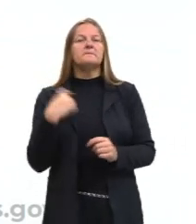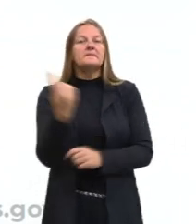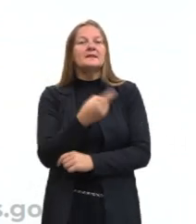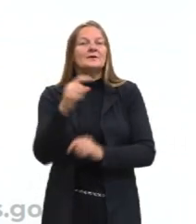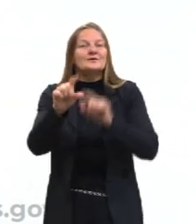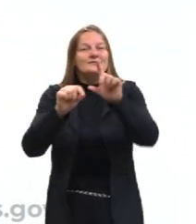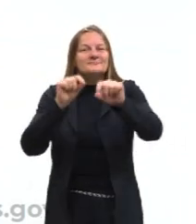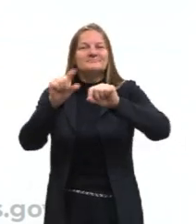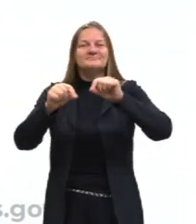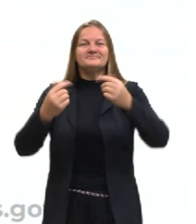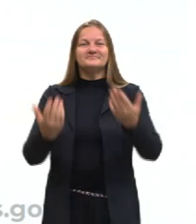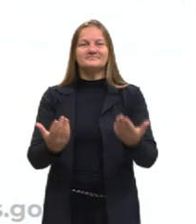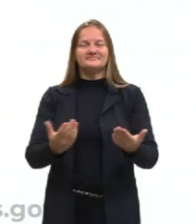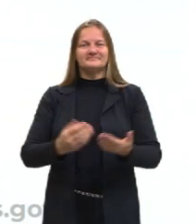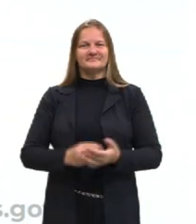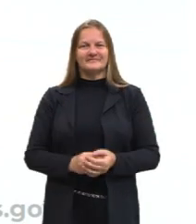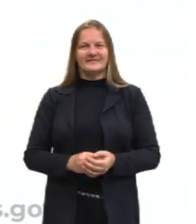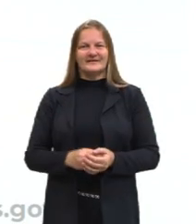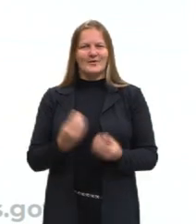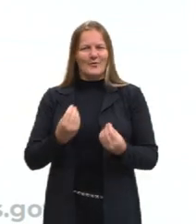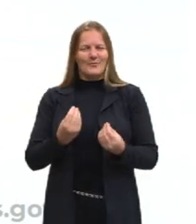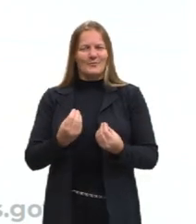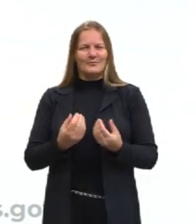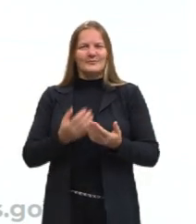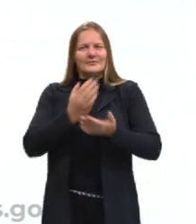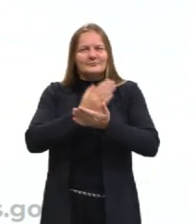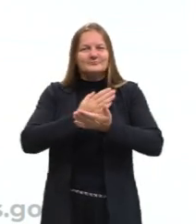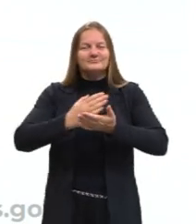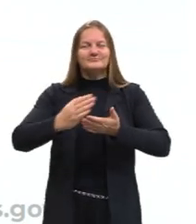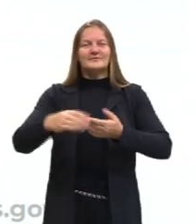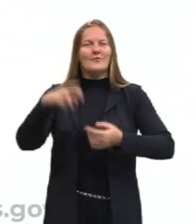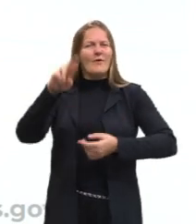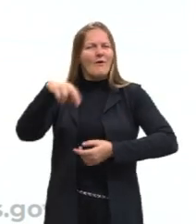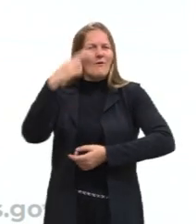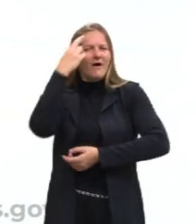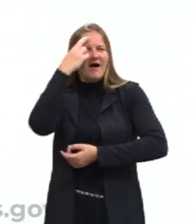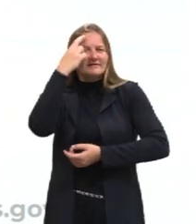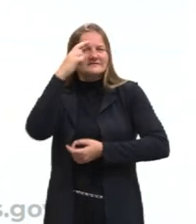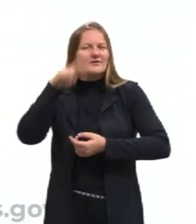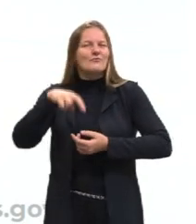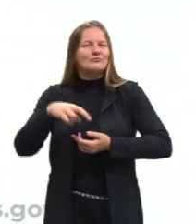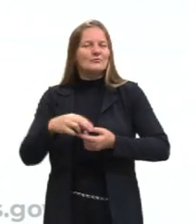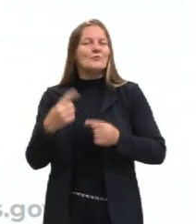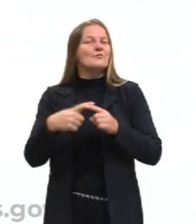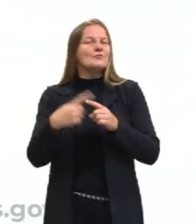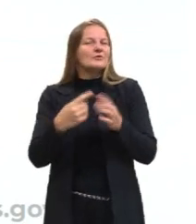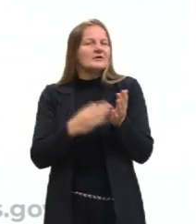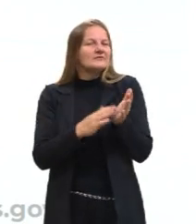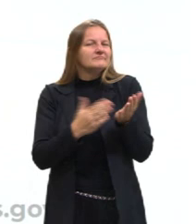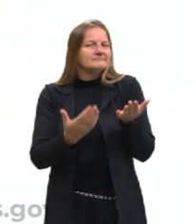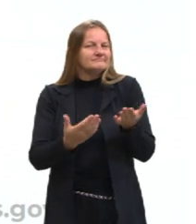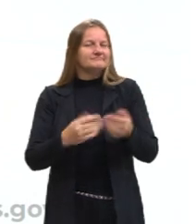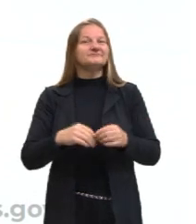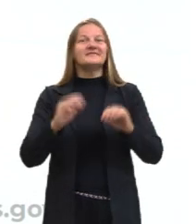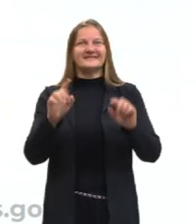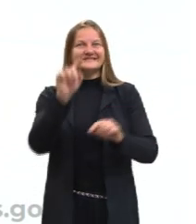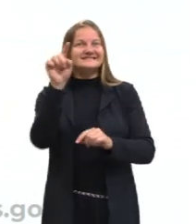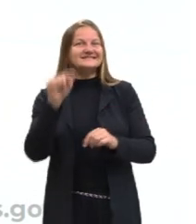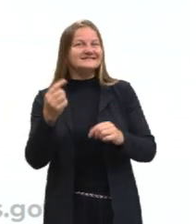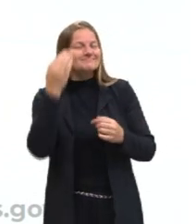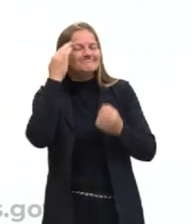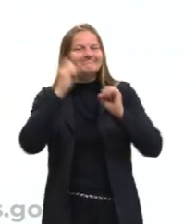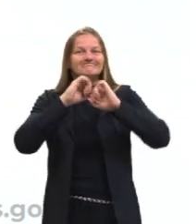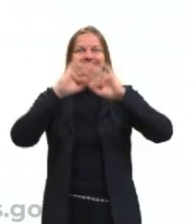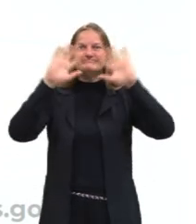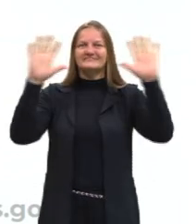mas nossas escolhas são tomadas a partir de que razões a partir de que pressupostos certo tá vamos tentar